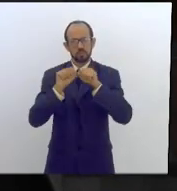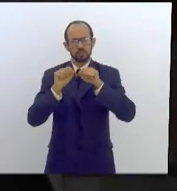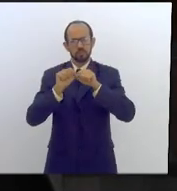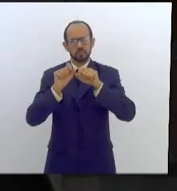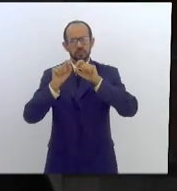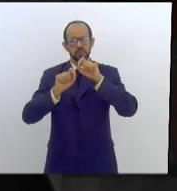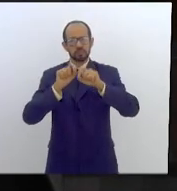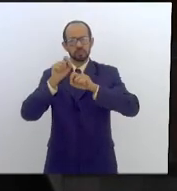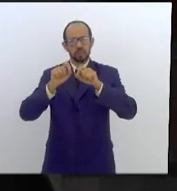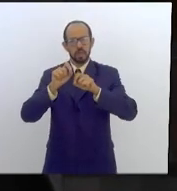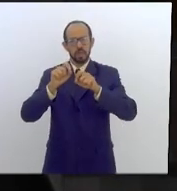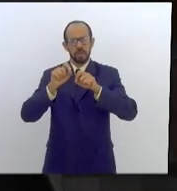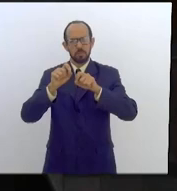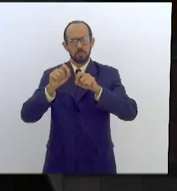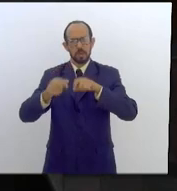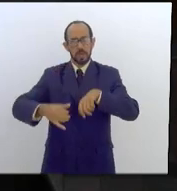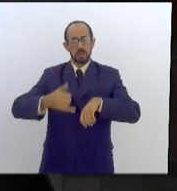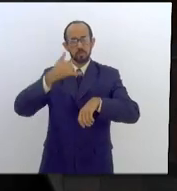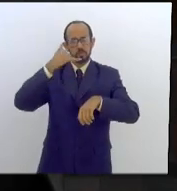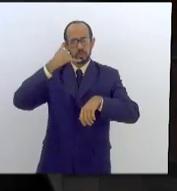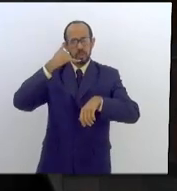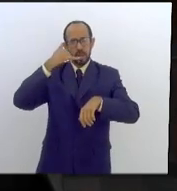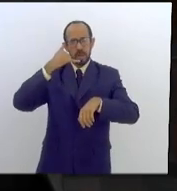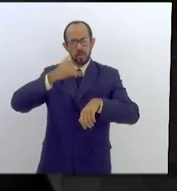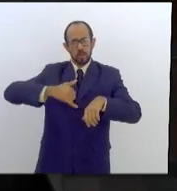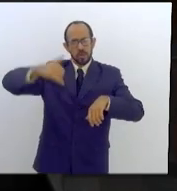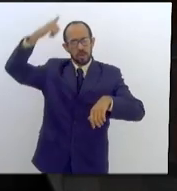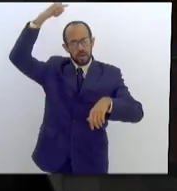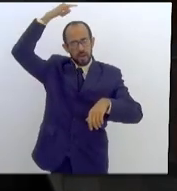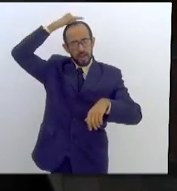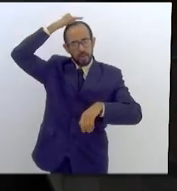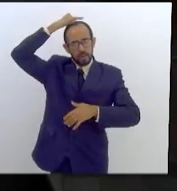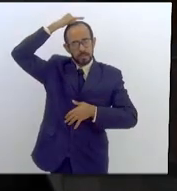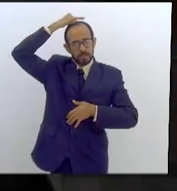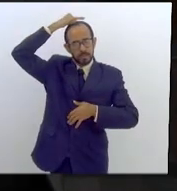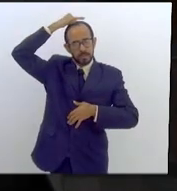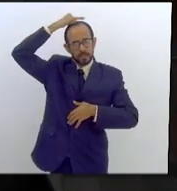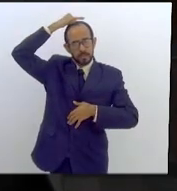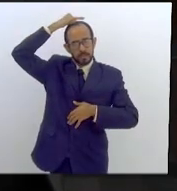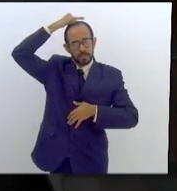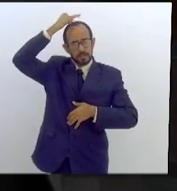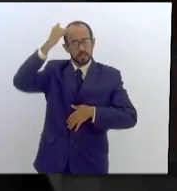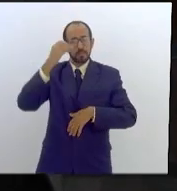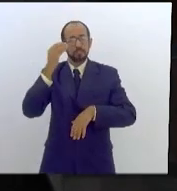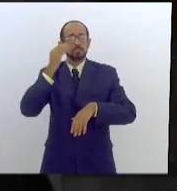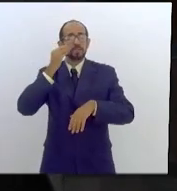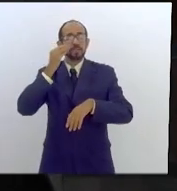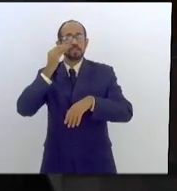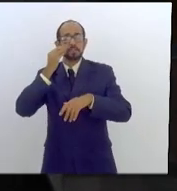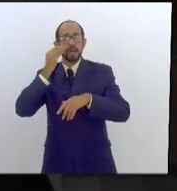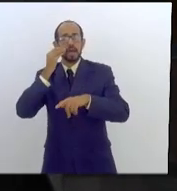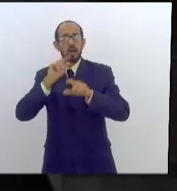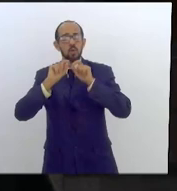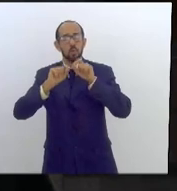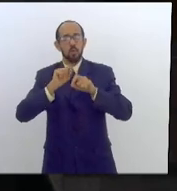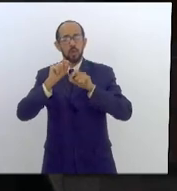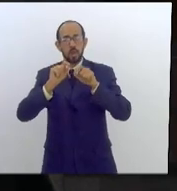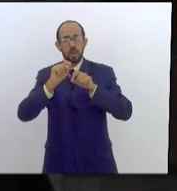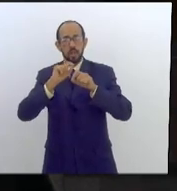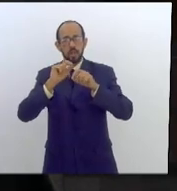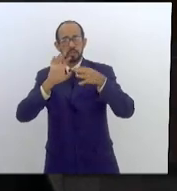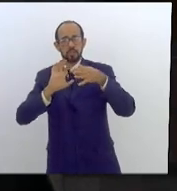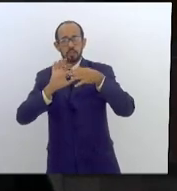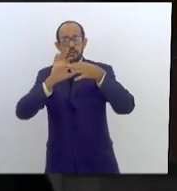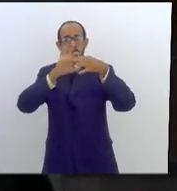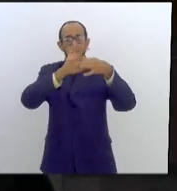celulares nas cabeças para tentar se conectar com